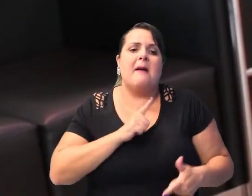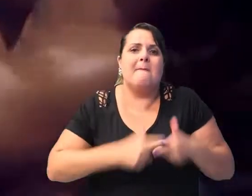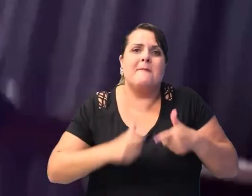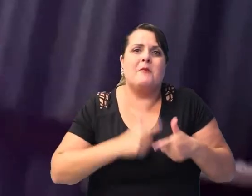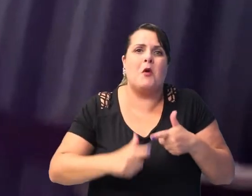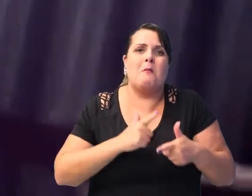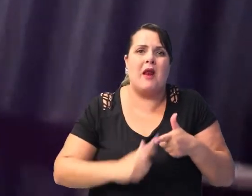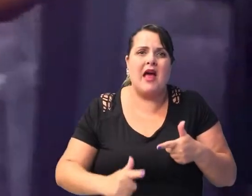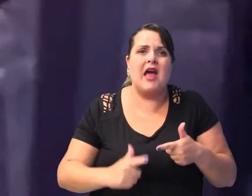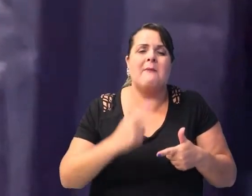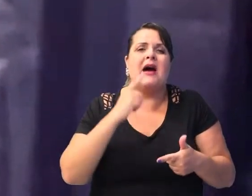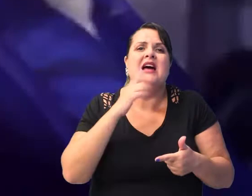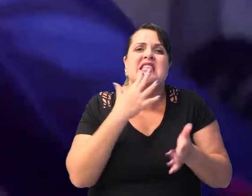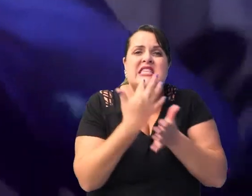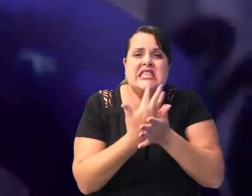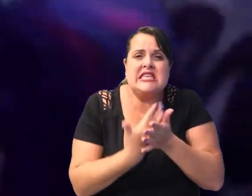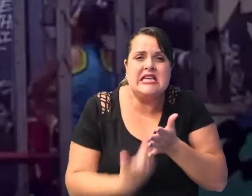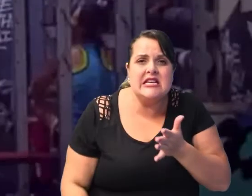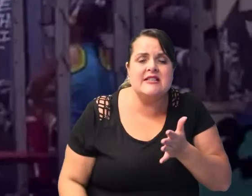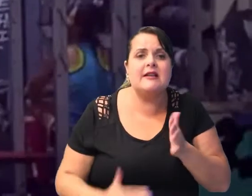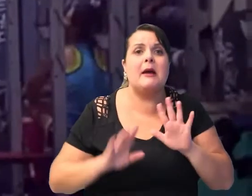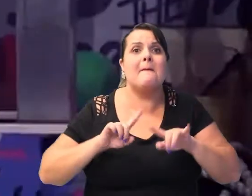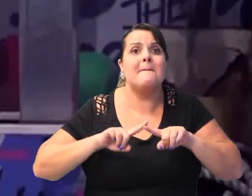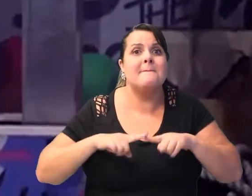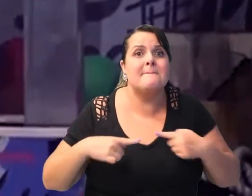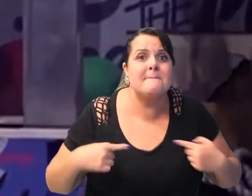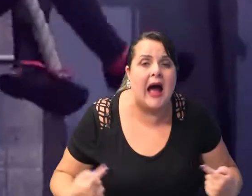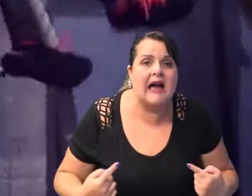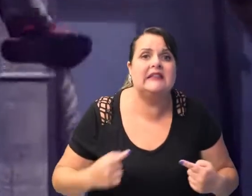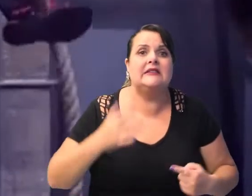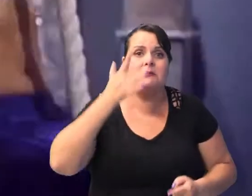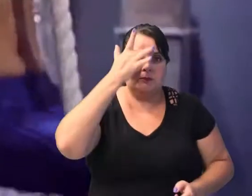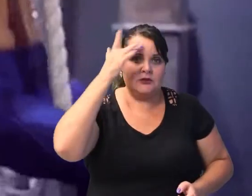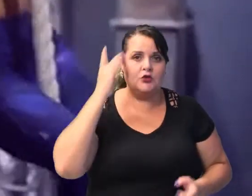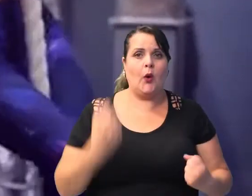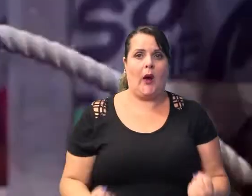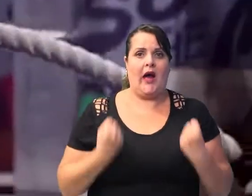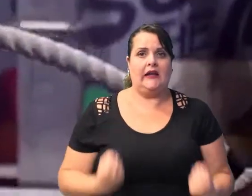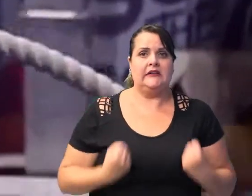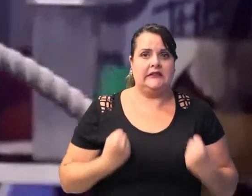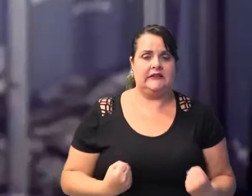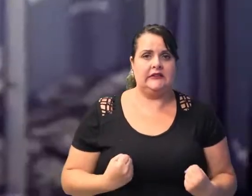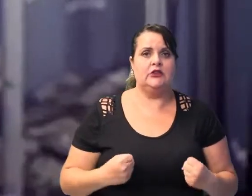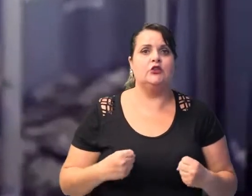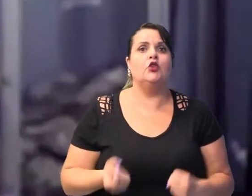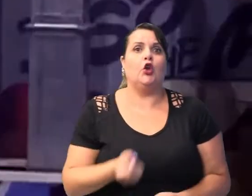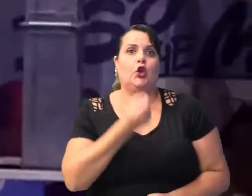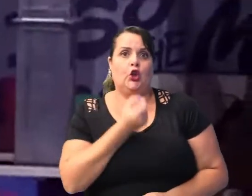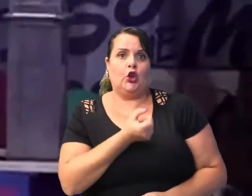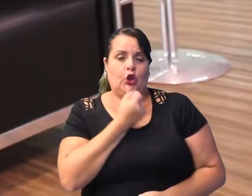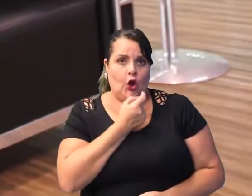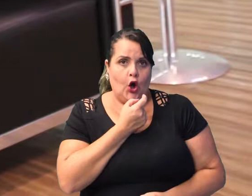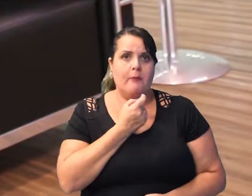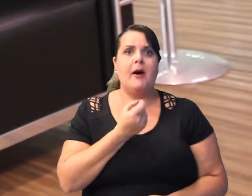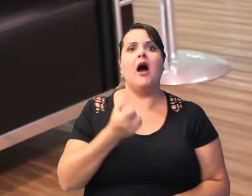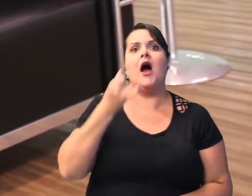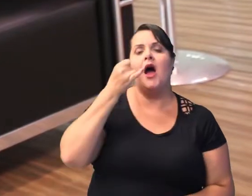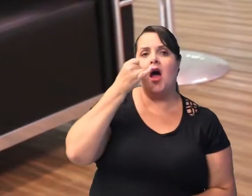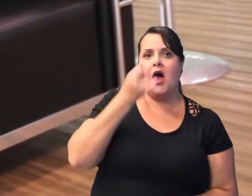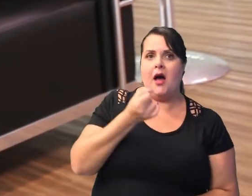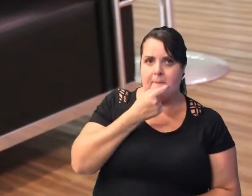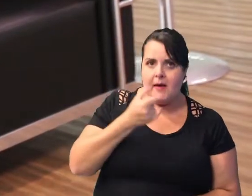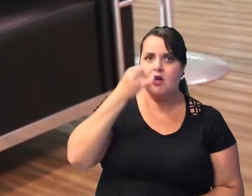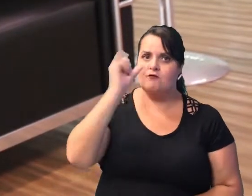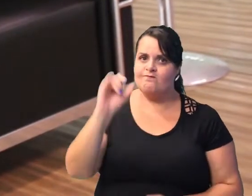falar qual prejuízo você pode está tendo fazendo atividade física usando anticoncepcional há um ponto eu não sou nem